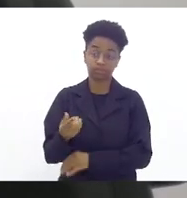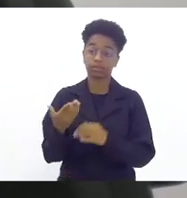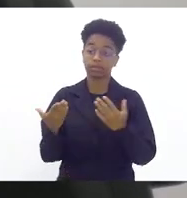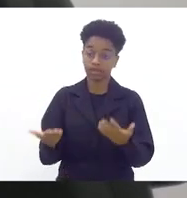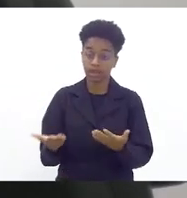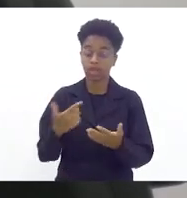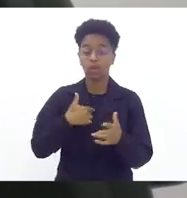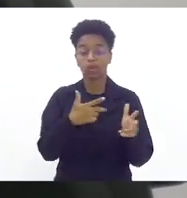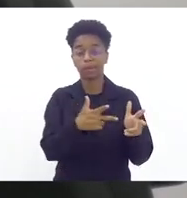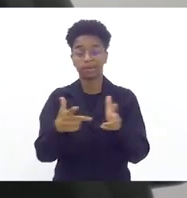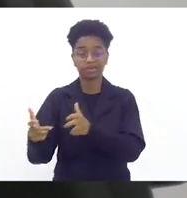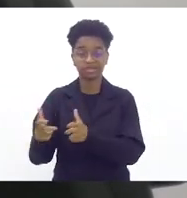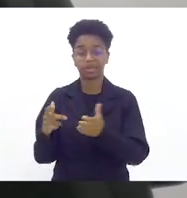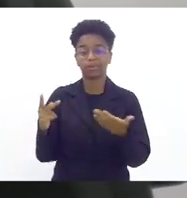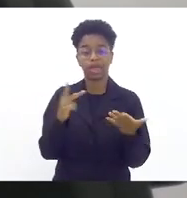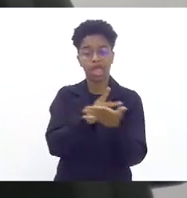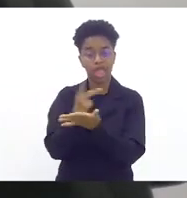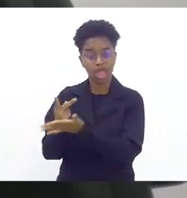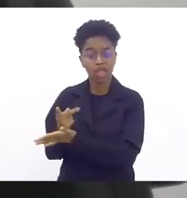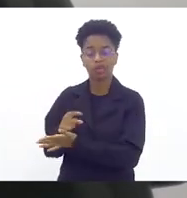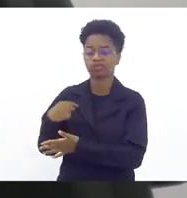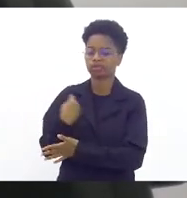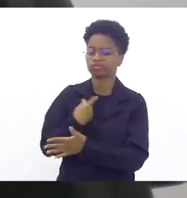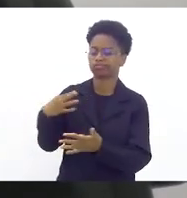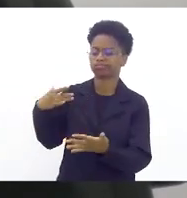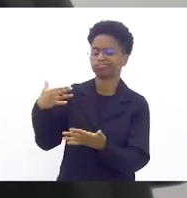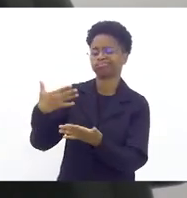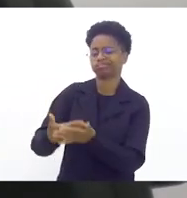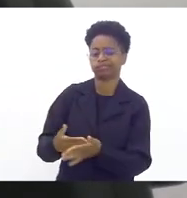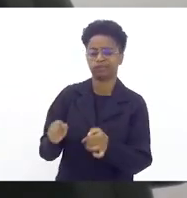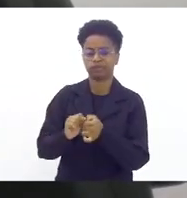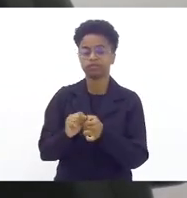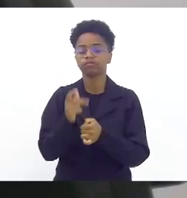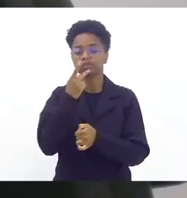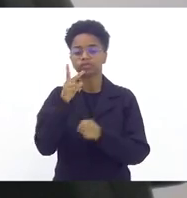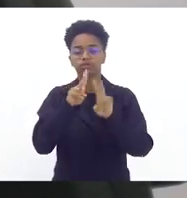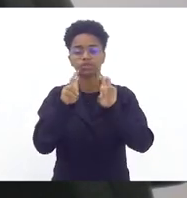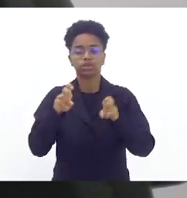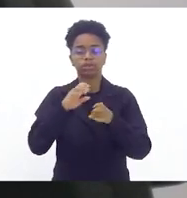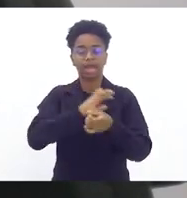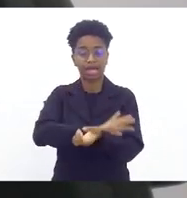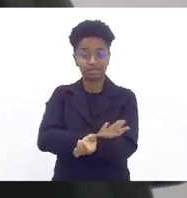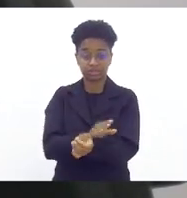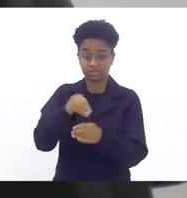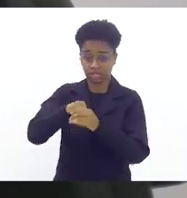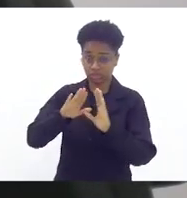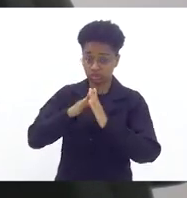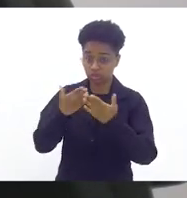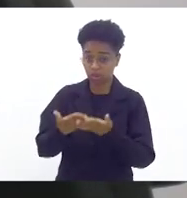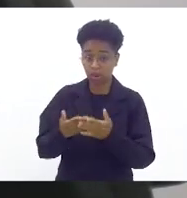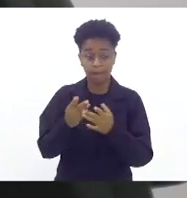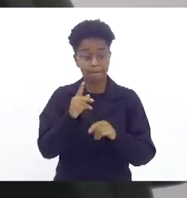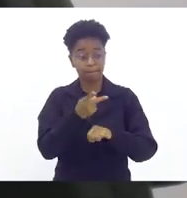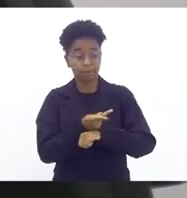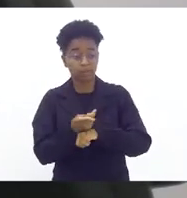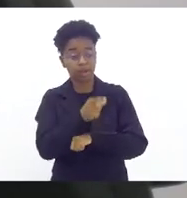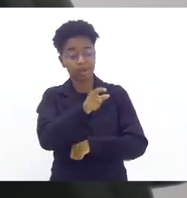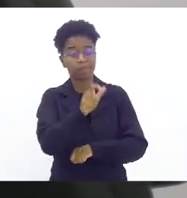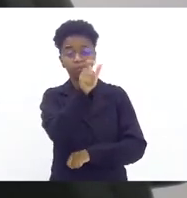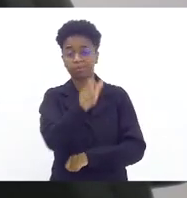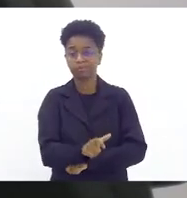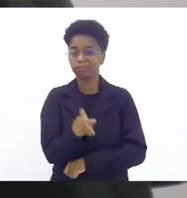vejo um erro que a gente vem cometendo há muito tempo falando sobre racismo nas escolas e indo atrás da professora que foi racista,